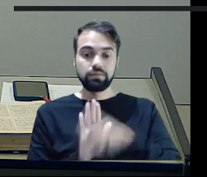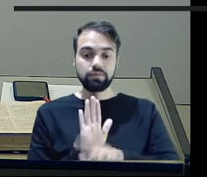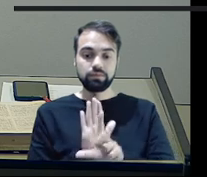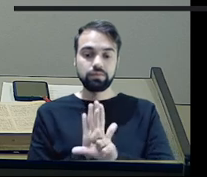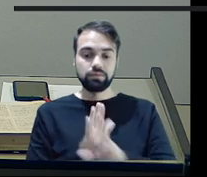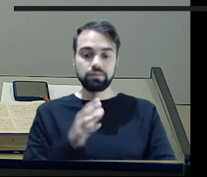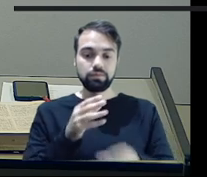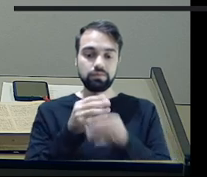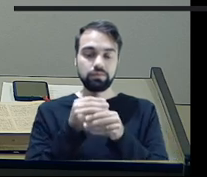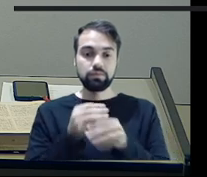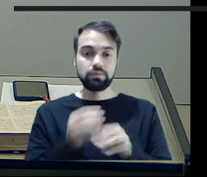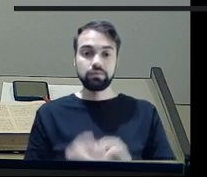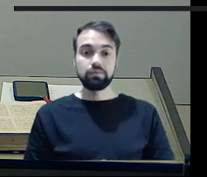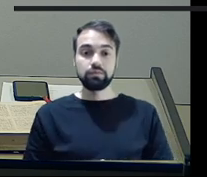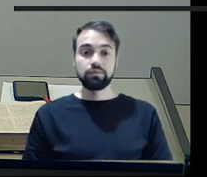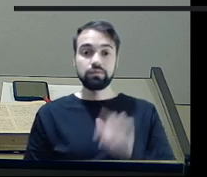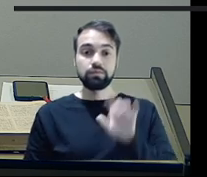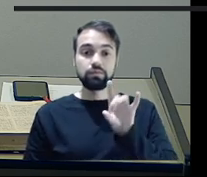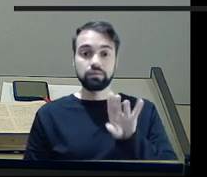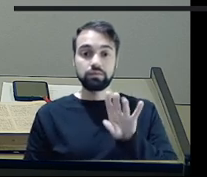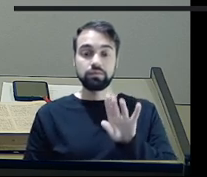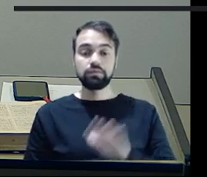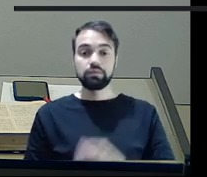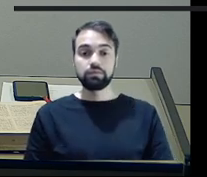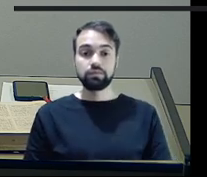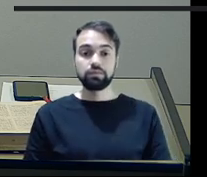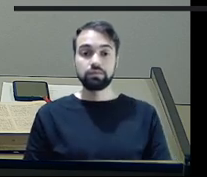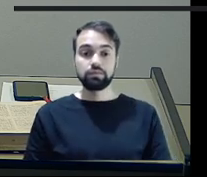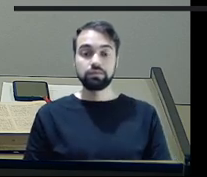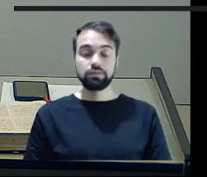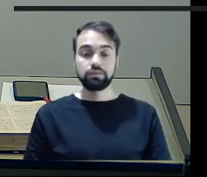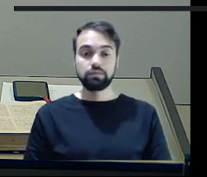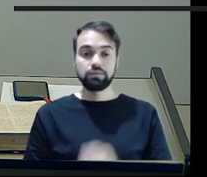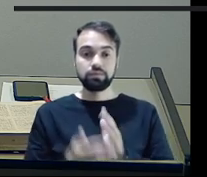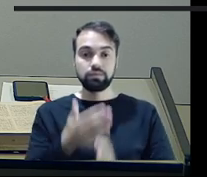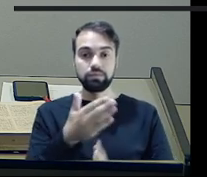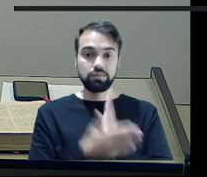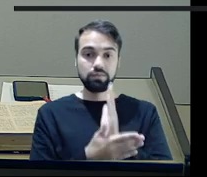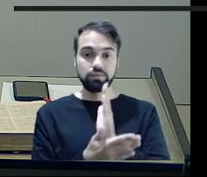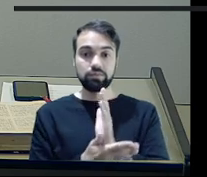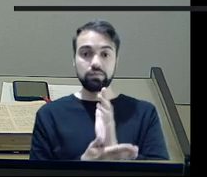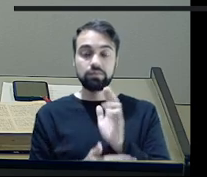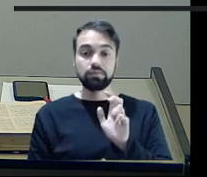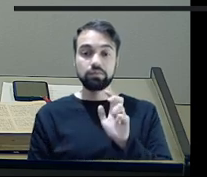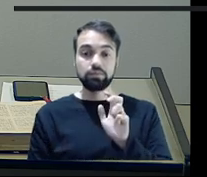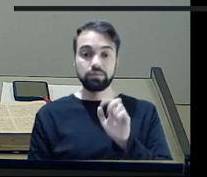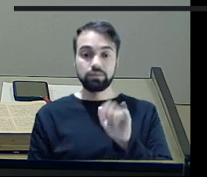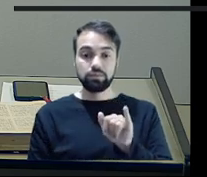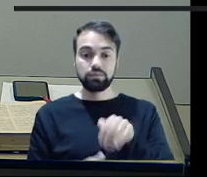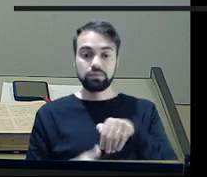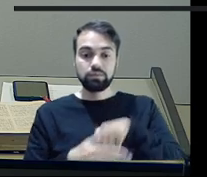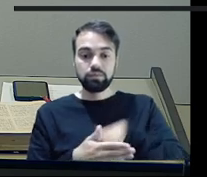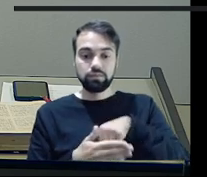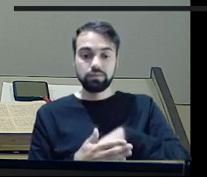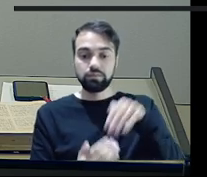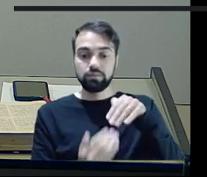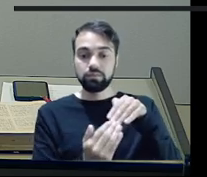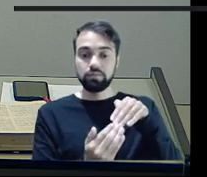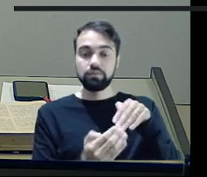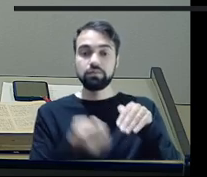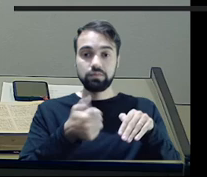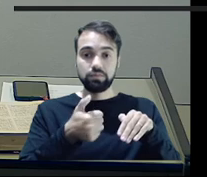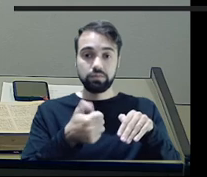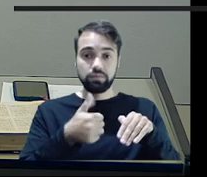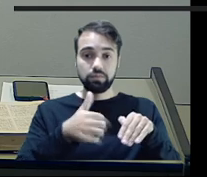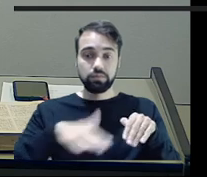complementar, ele somente será declarado aprovado mediante o voto favorável da maioria